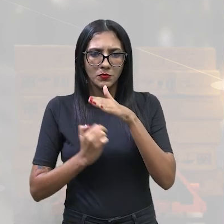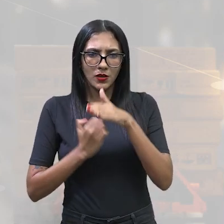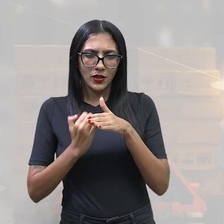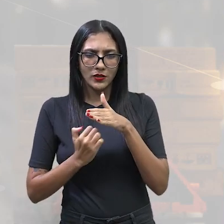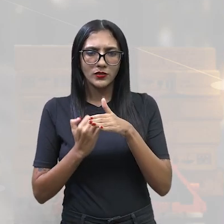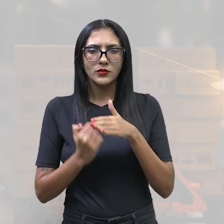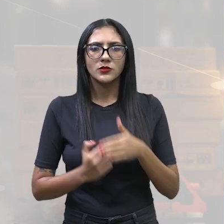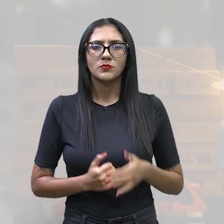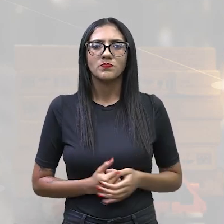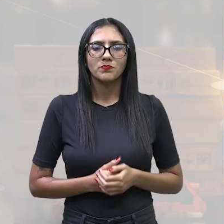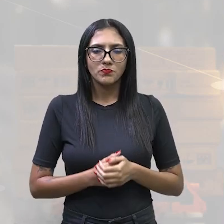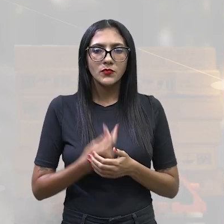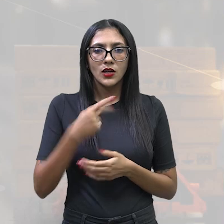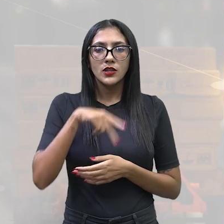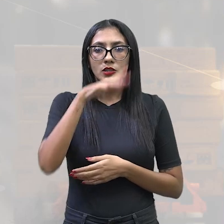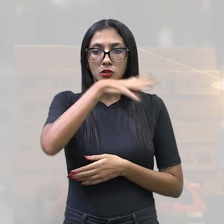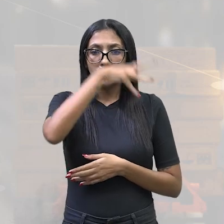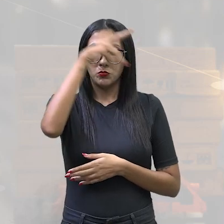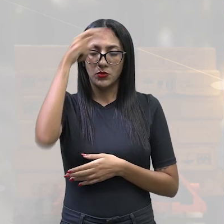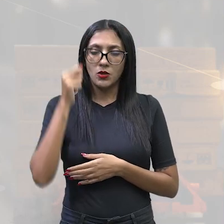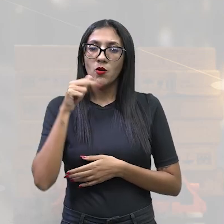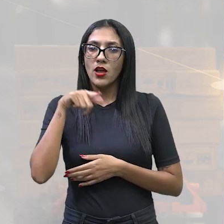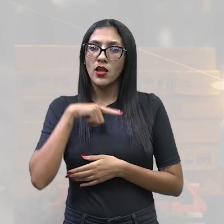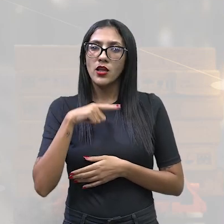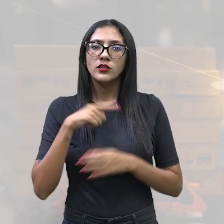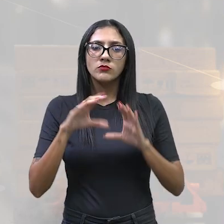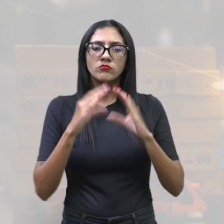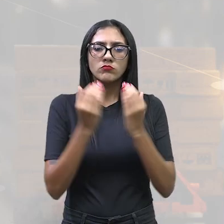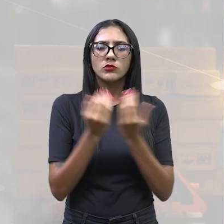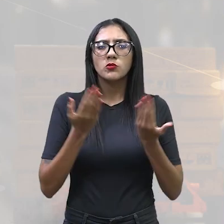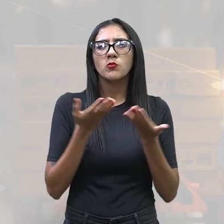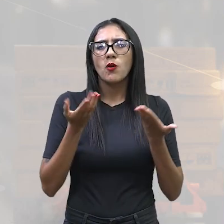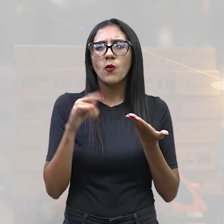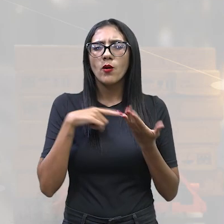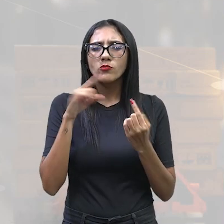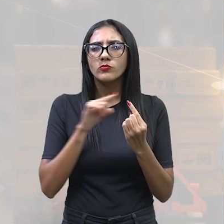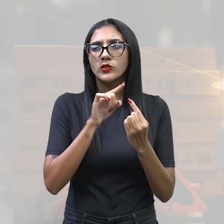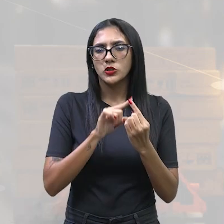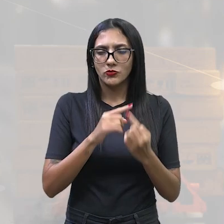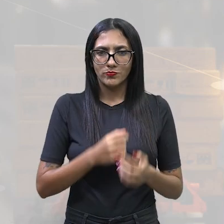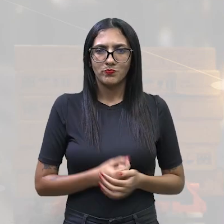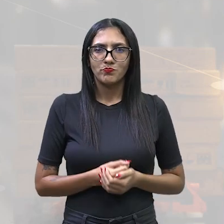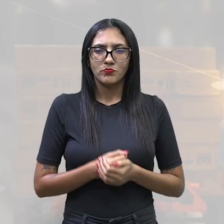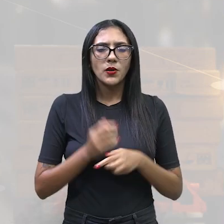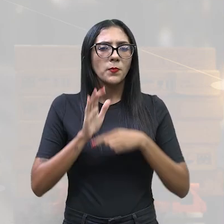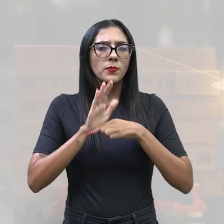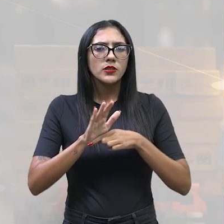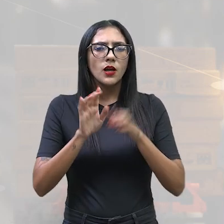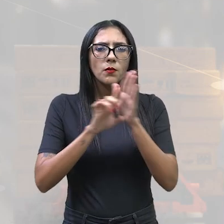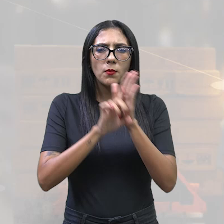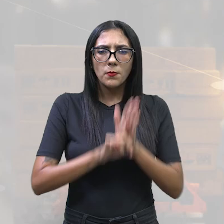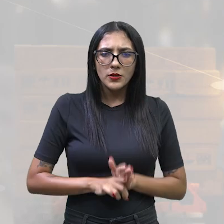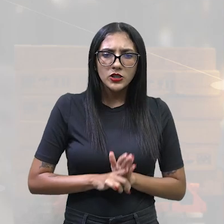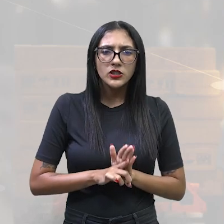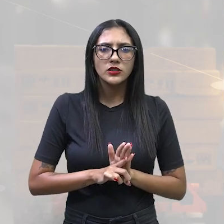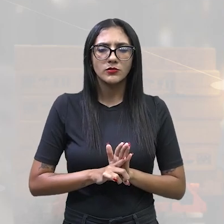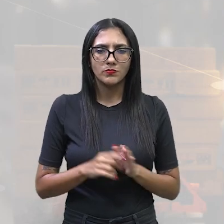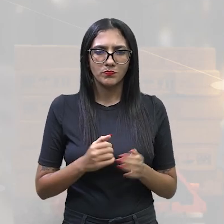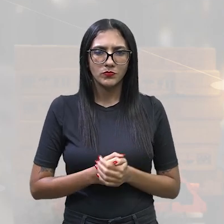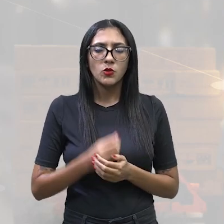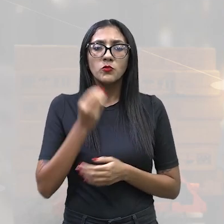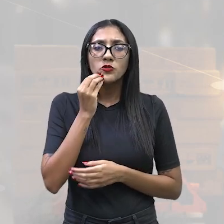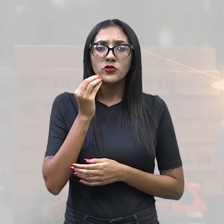de Manaus, e esse evento tinha qual o objetivo? Apresentar a pesquisa Demandas de Profissionais para o